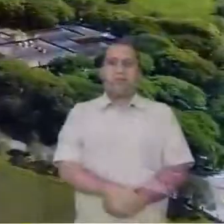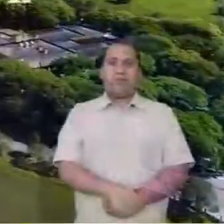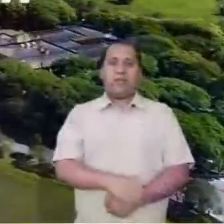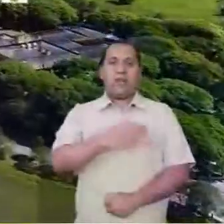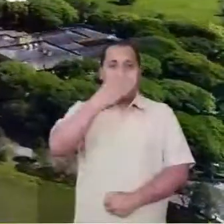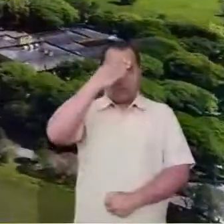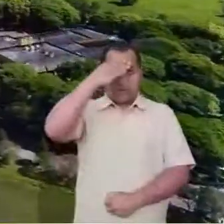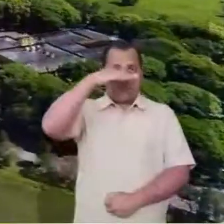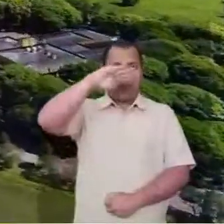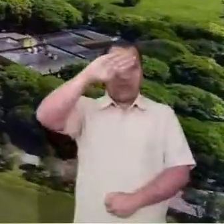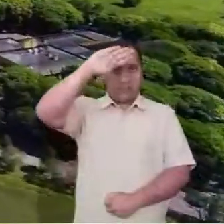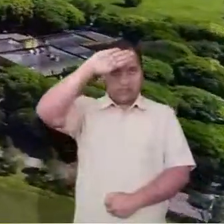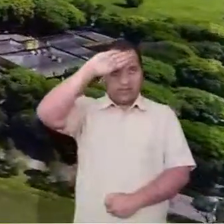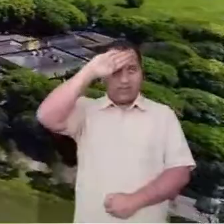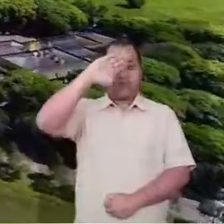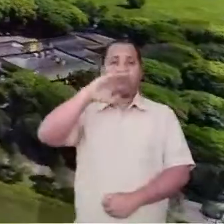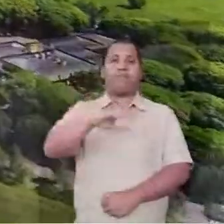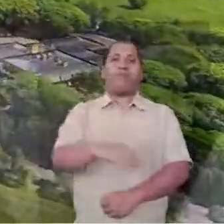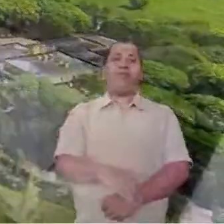Uruguaiana.